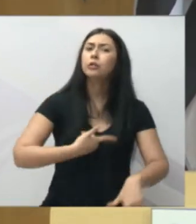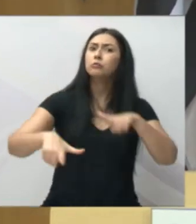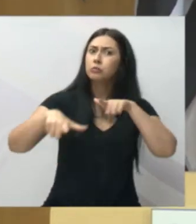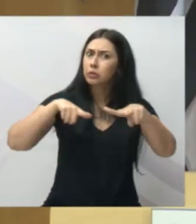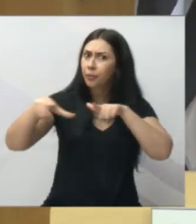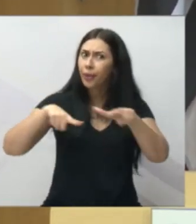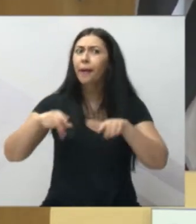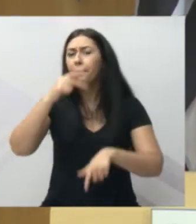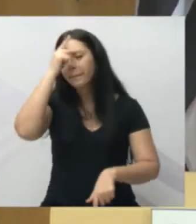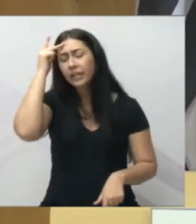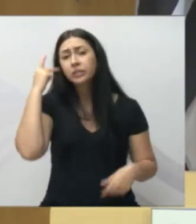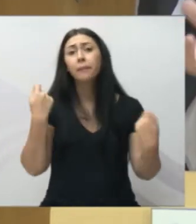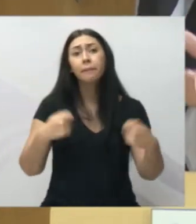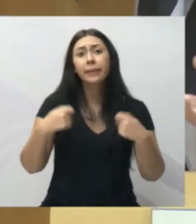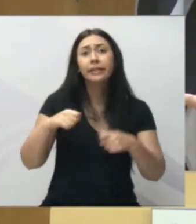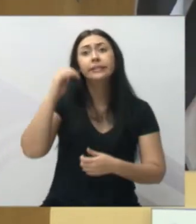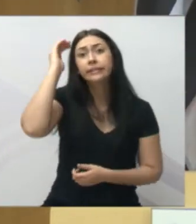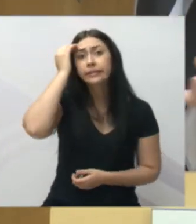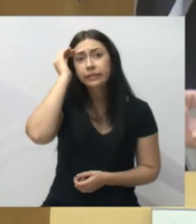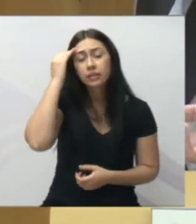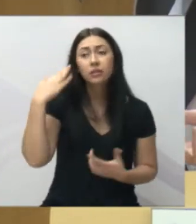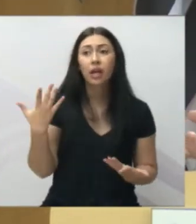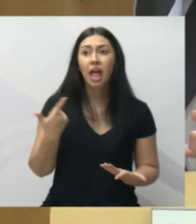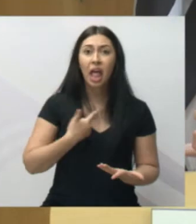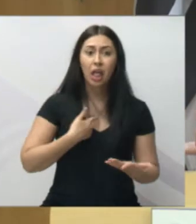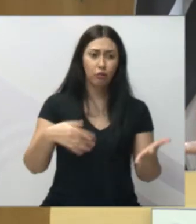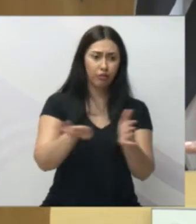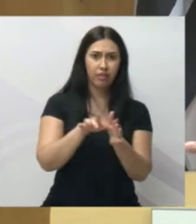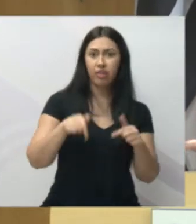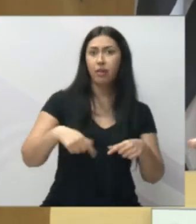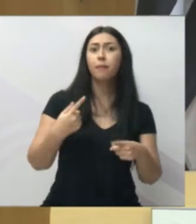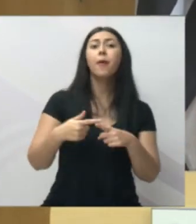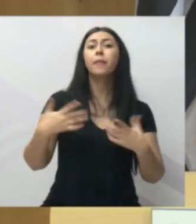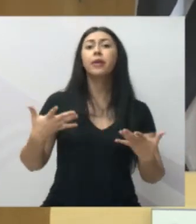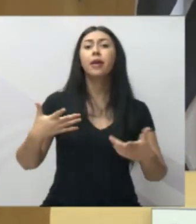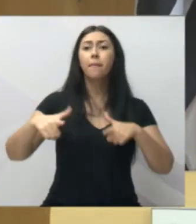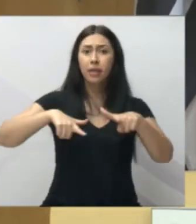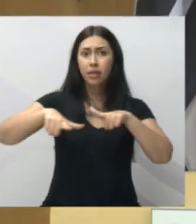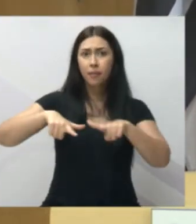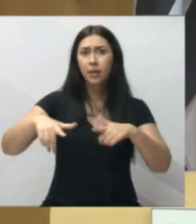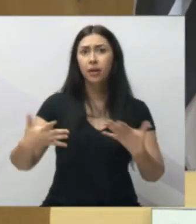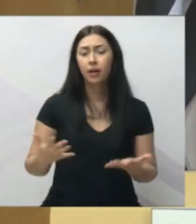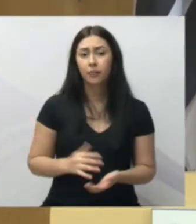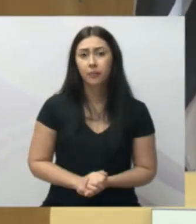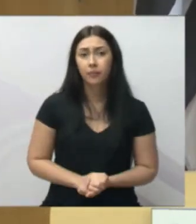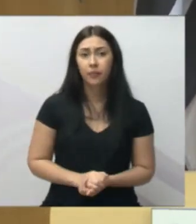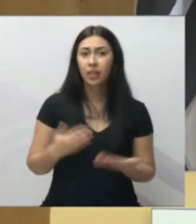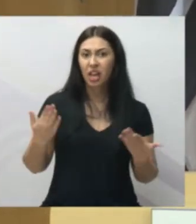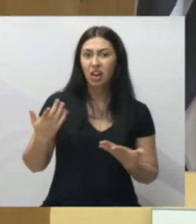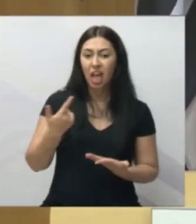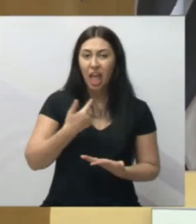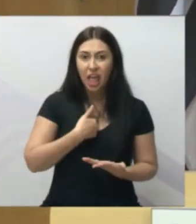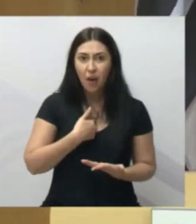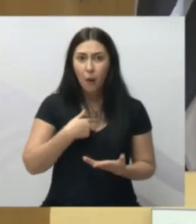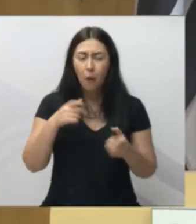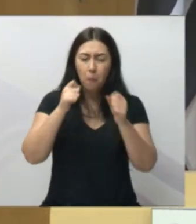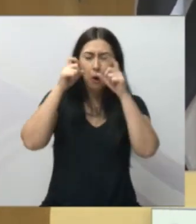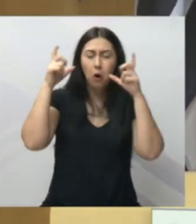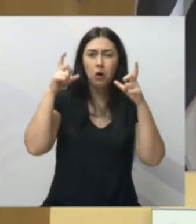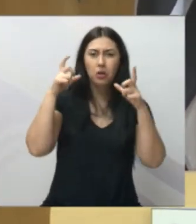têm que ver isso. Você vem aqui na Câmara para quê? Não é para trabalhar? Agora eu saio de casa, 7 da